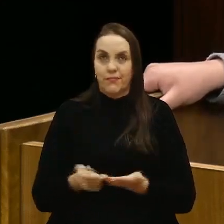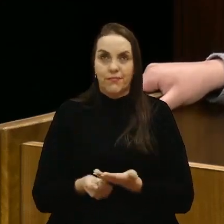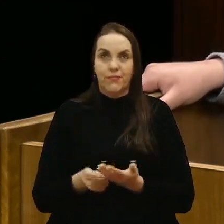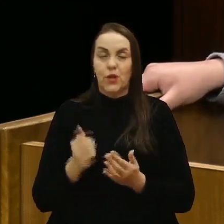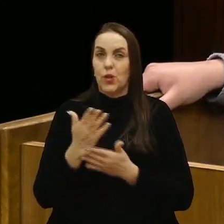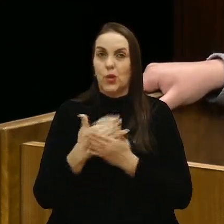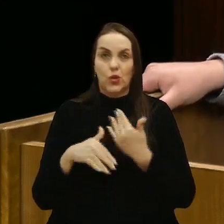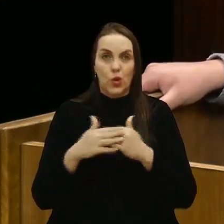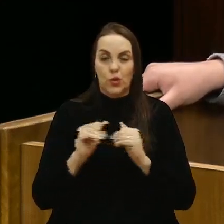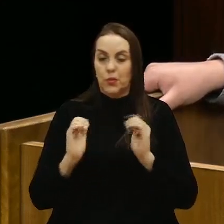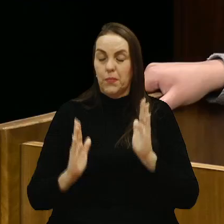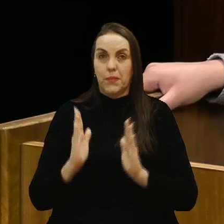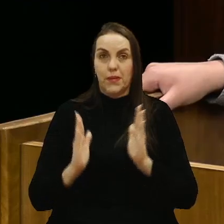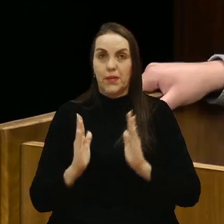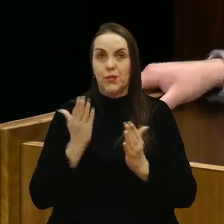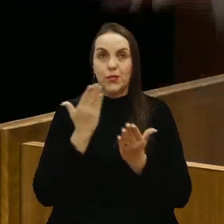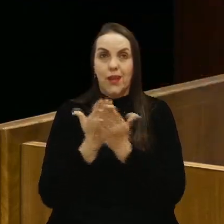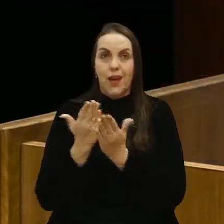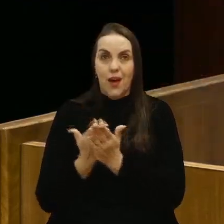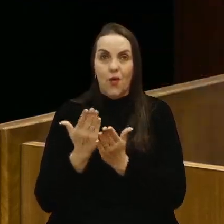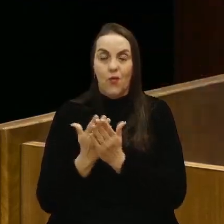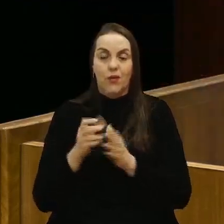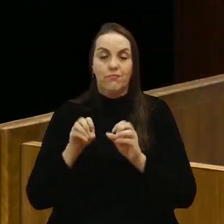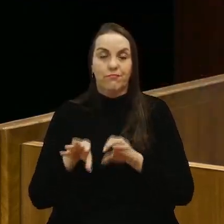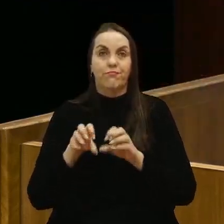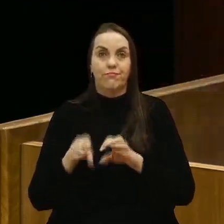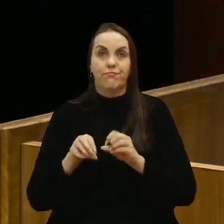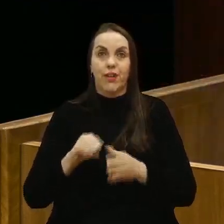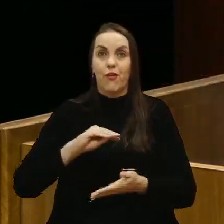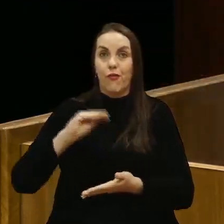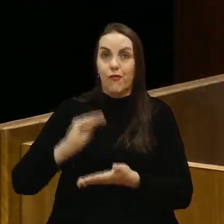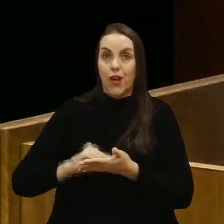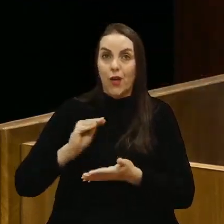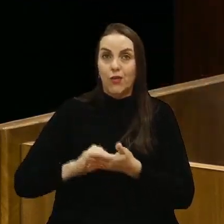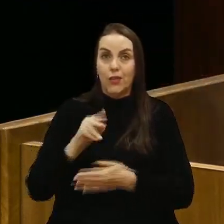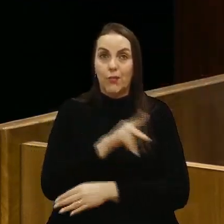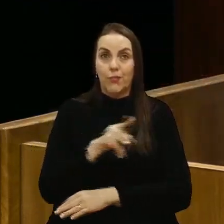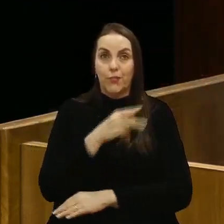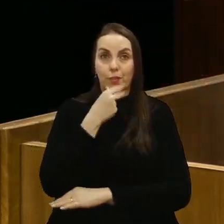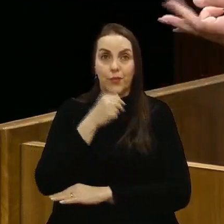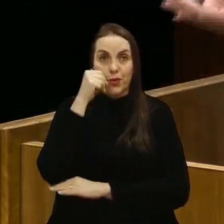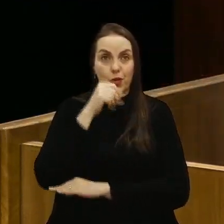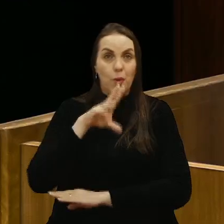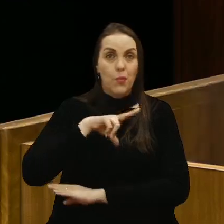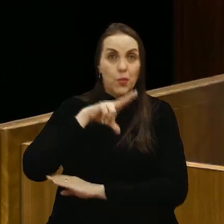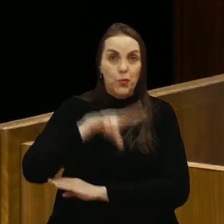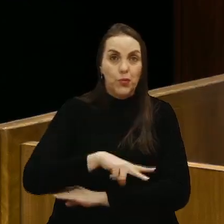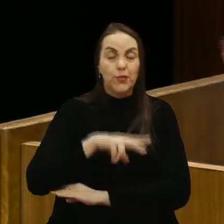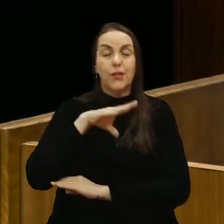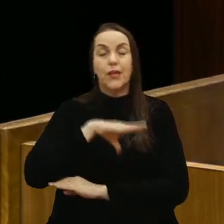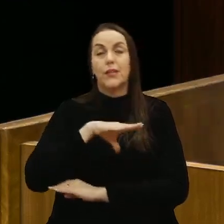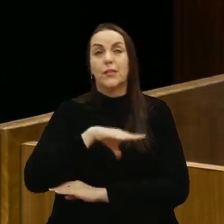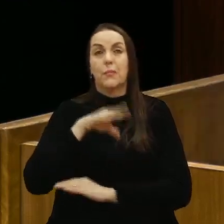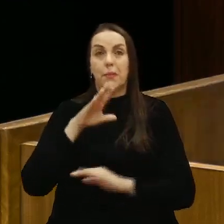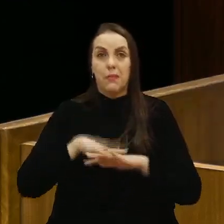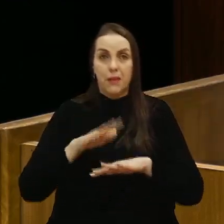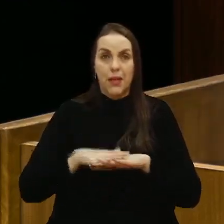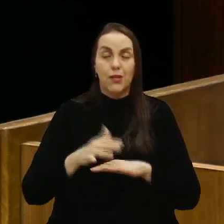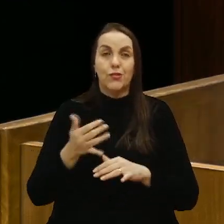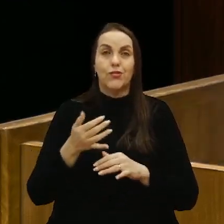os períodos de aula sendo dados porque faltam professores de português, matemática,